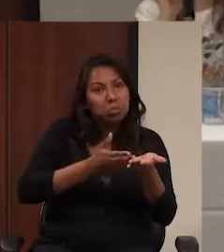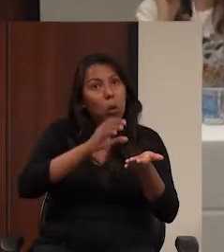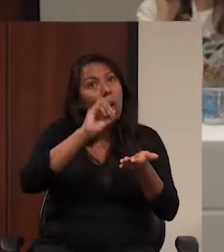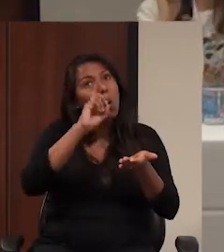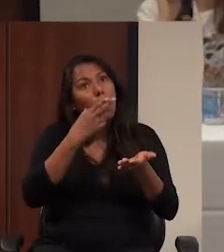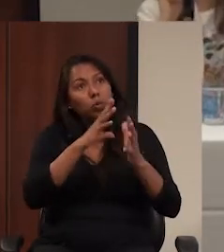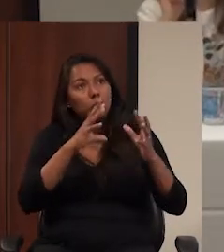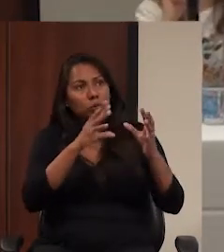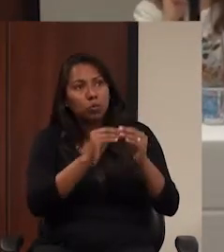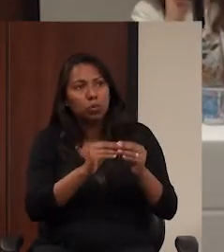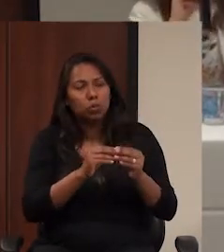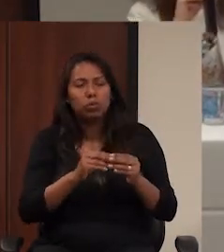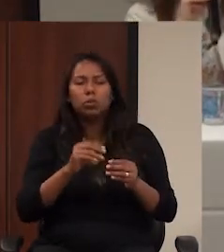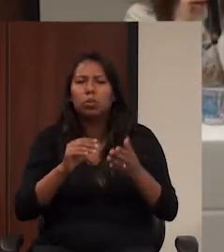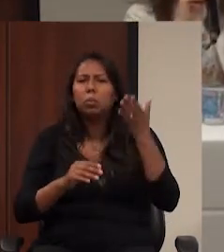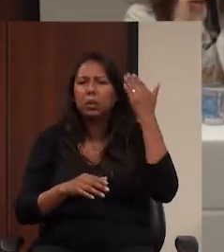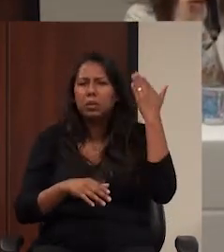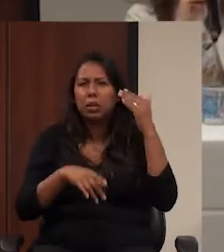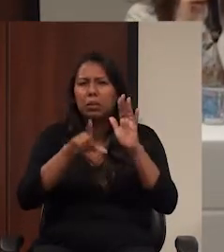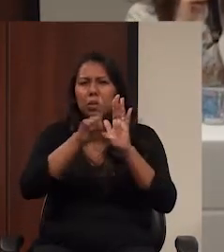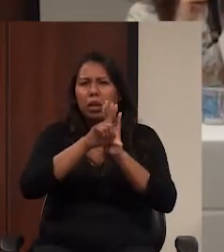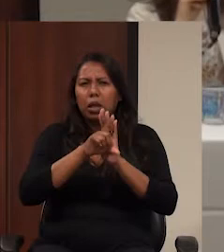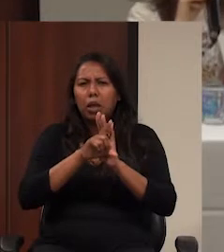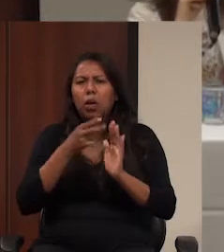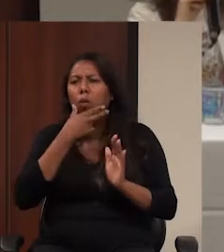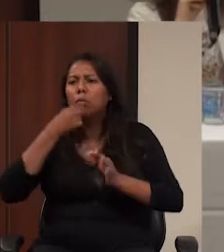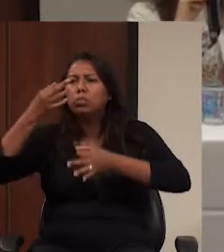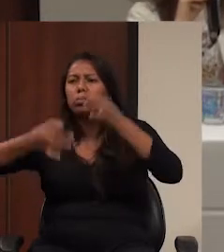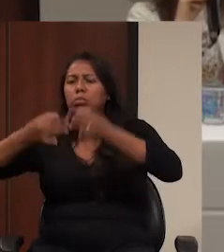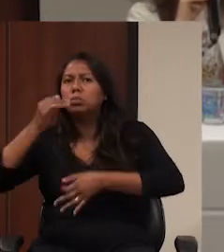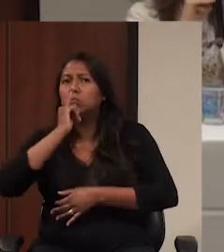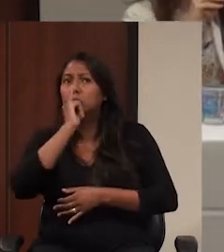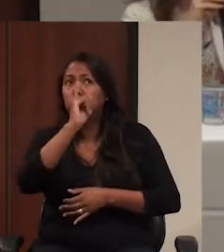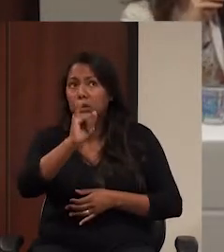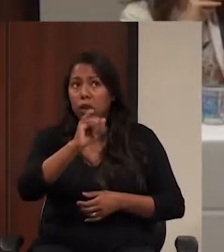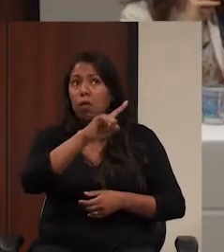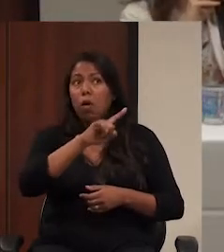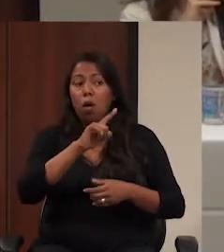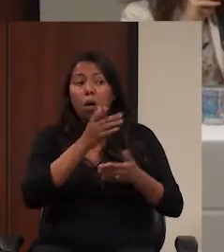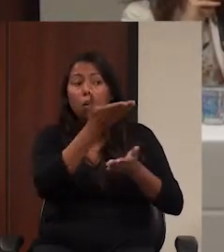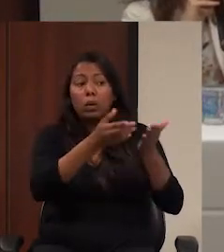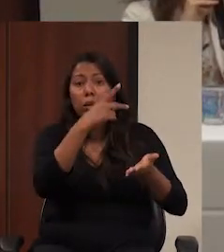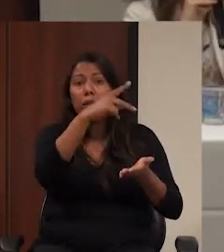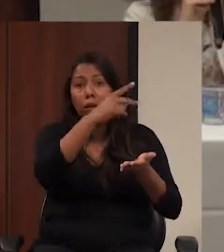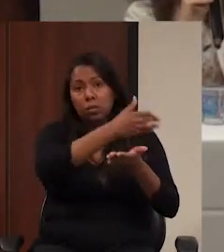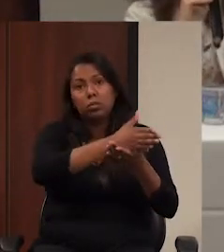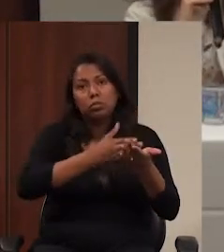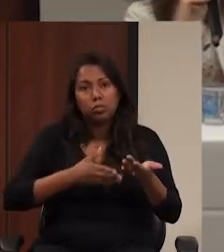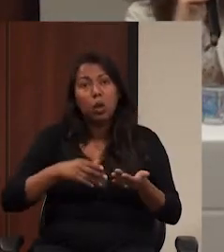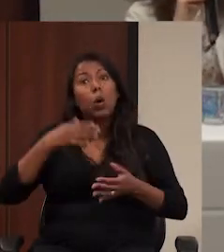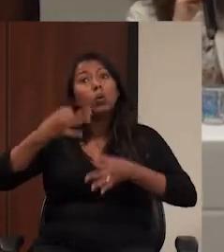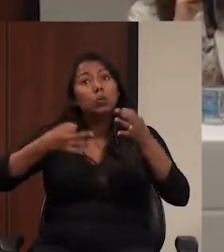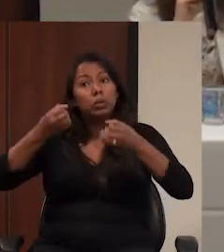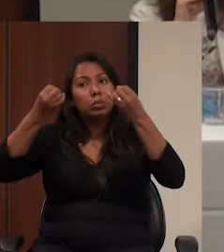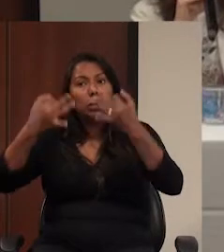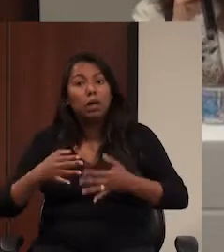Mesmo no regime antigo, quando o juiz sentenciava, né, na parcial, ele já tinha que estabelecer,